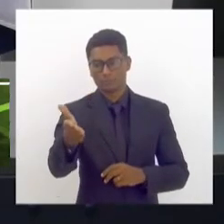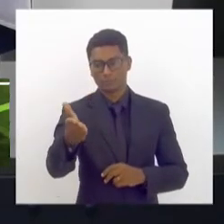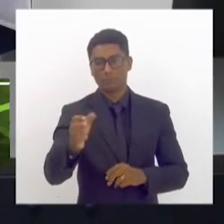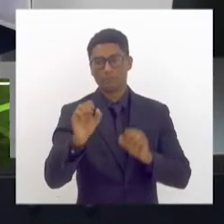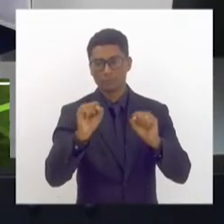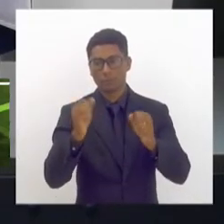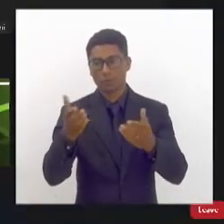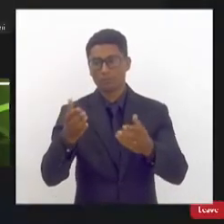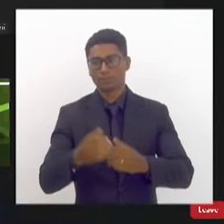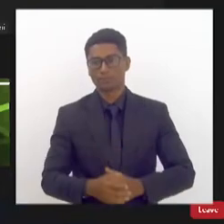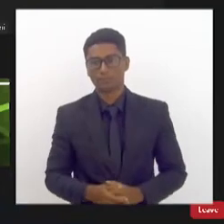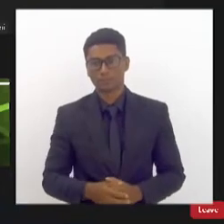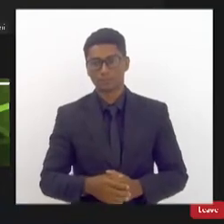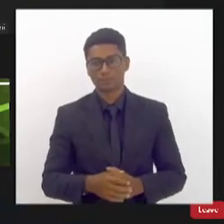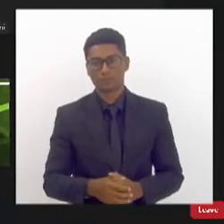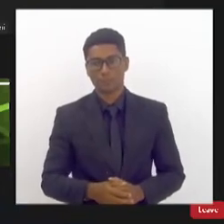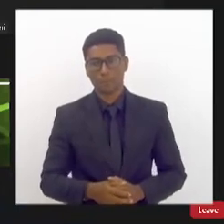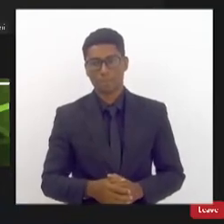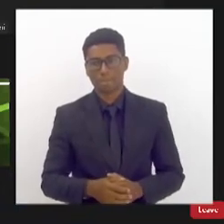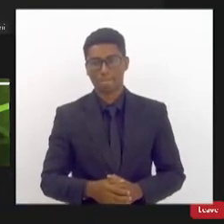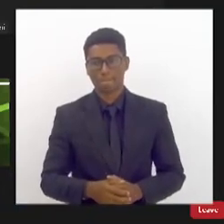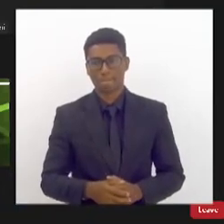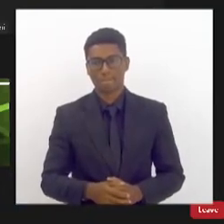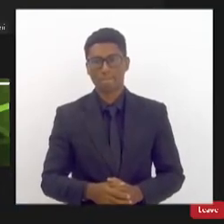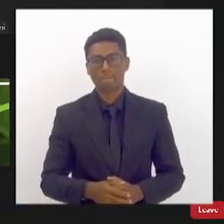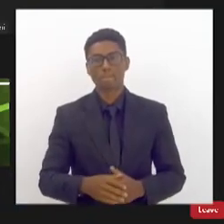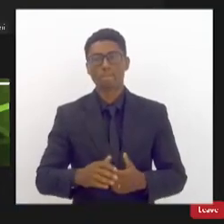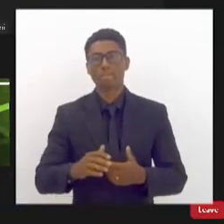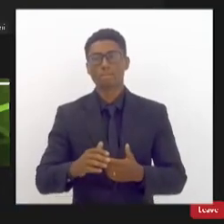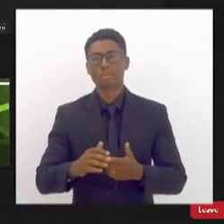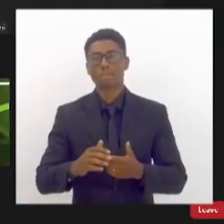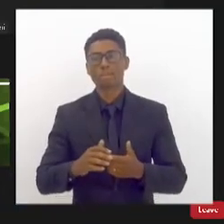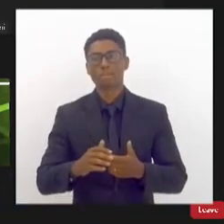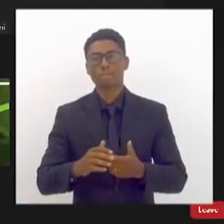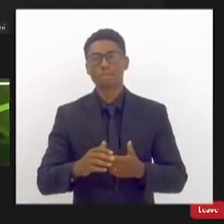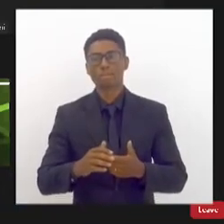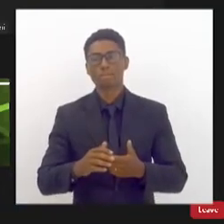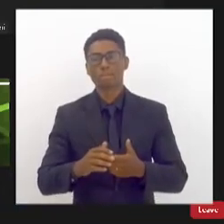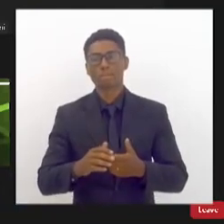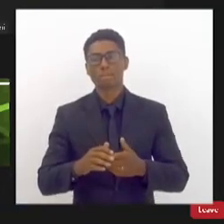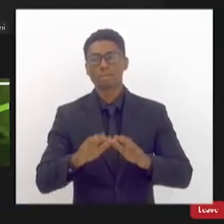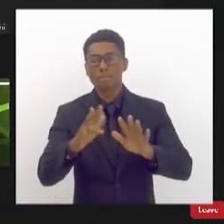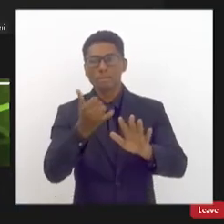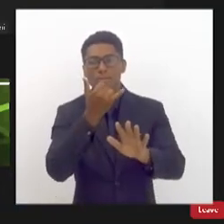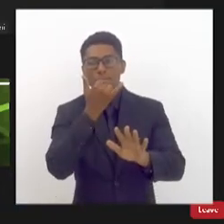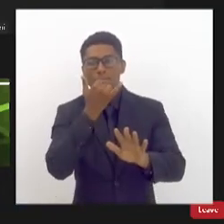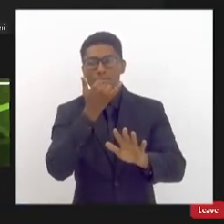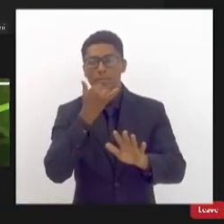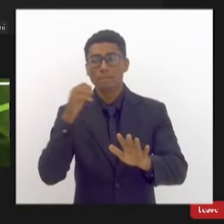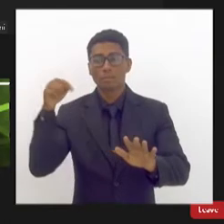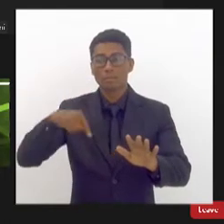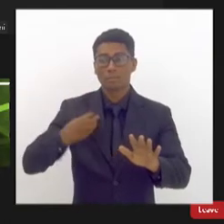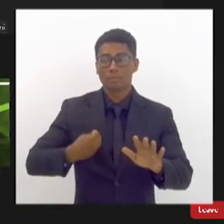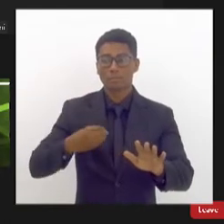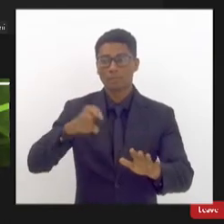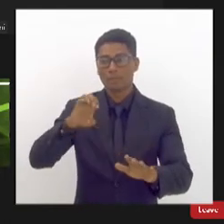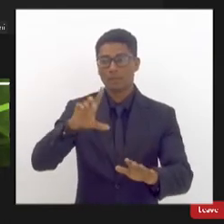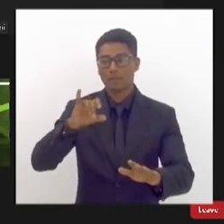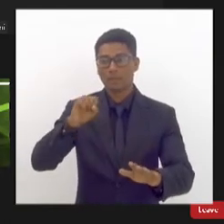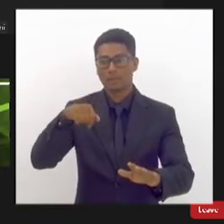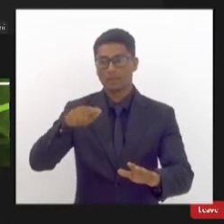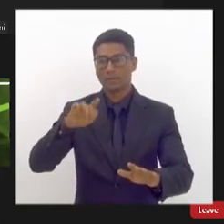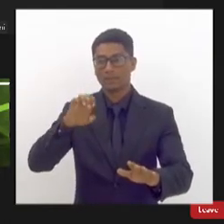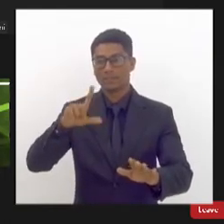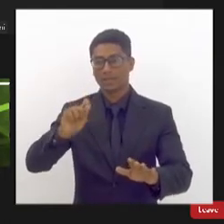sua. Então, eu cumprimento aí deputado também registro, desculpa, Fátima, só registrar também aqui a presença da Elisângela, que também está